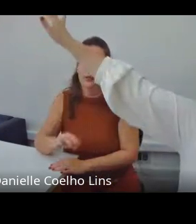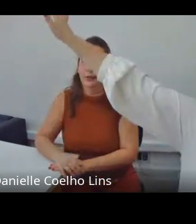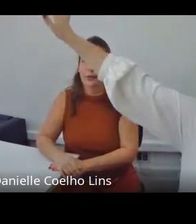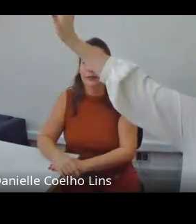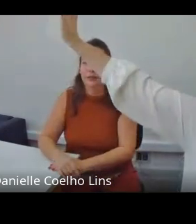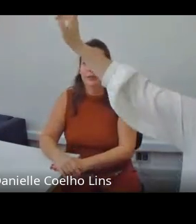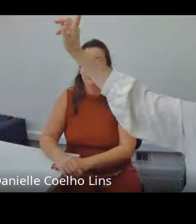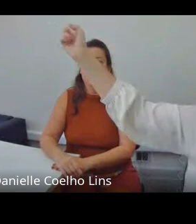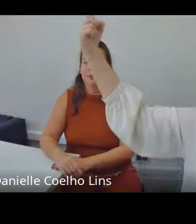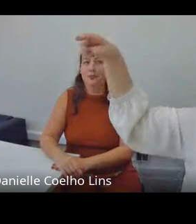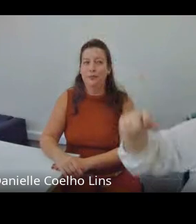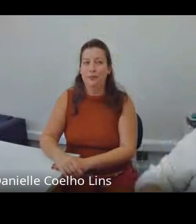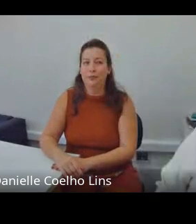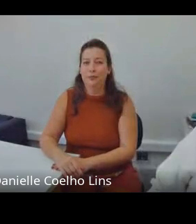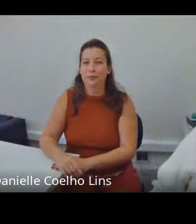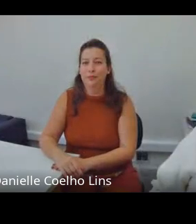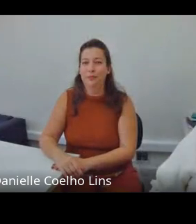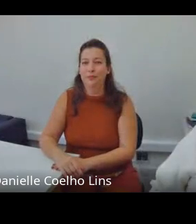Priscila, só um minutinho, gente. Não, volta.